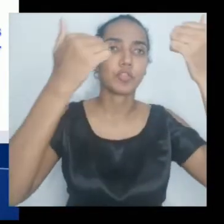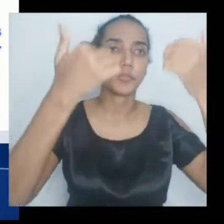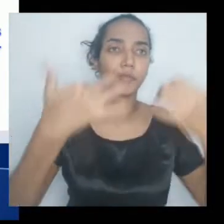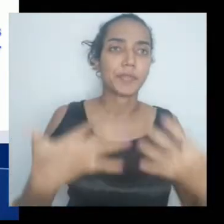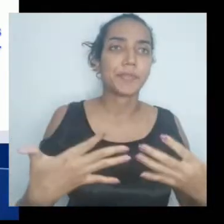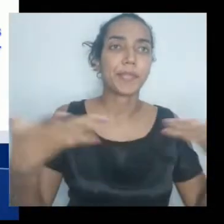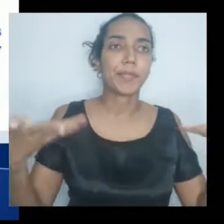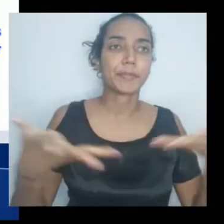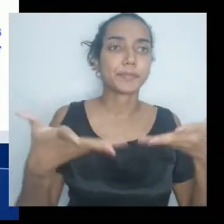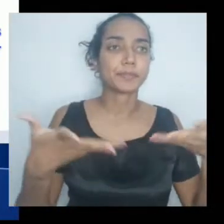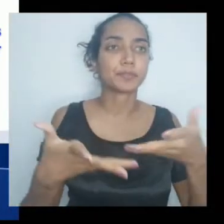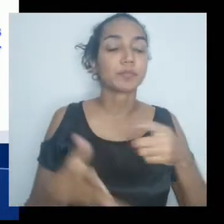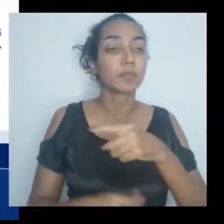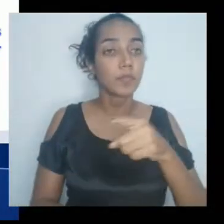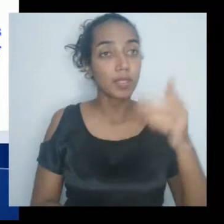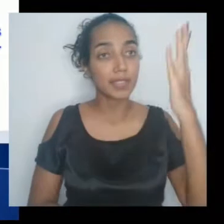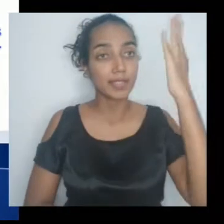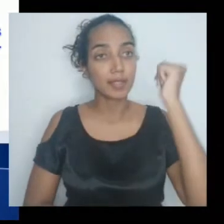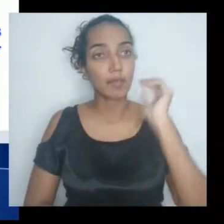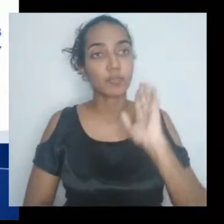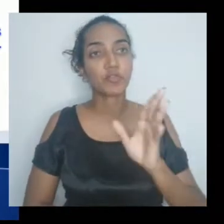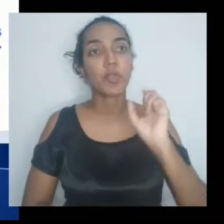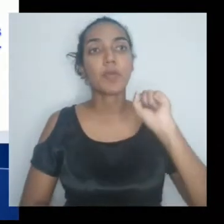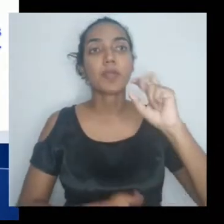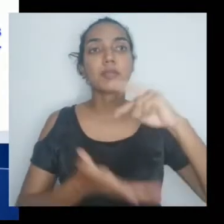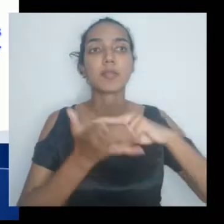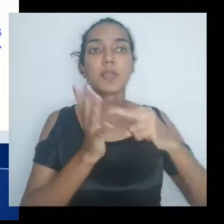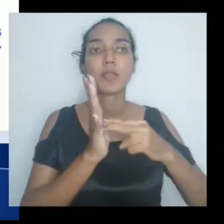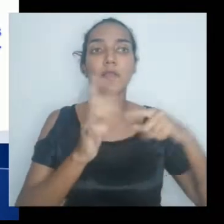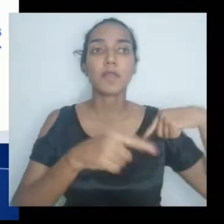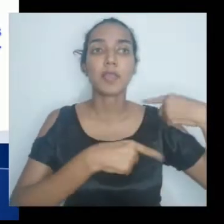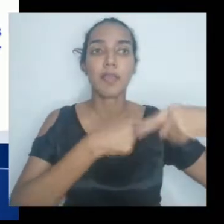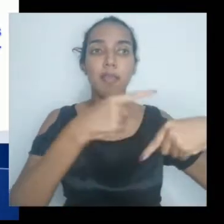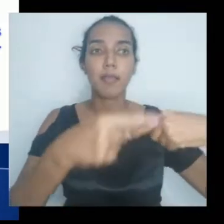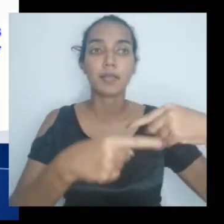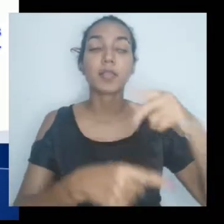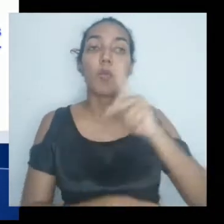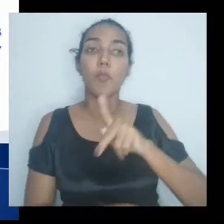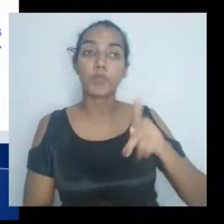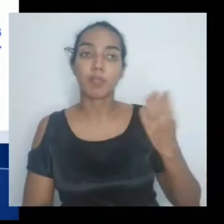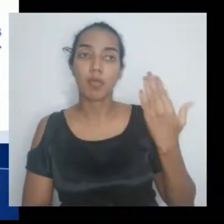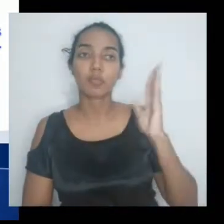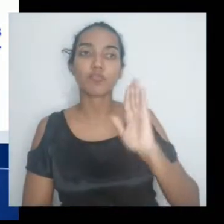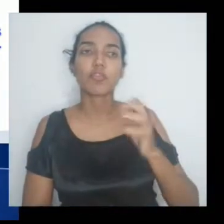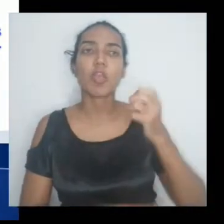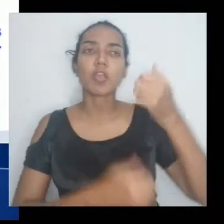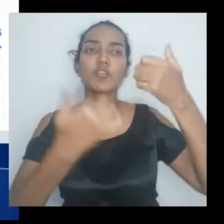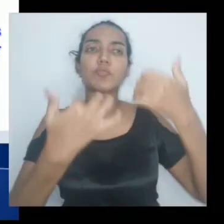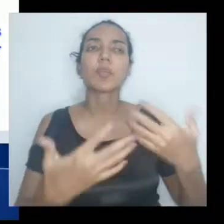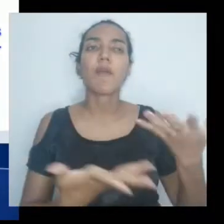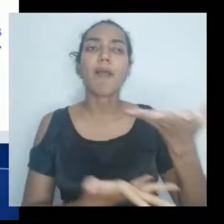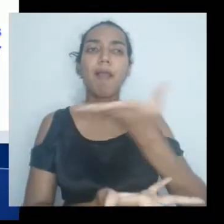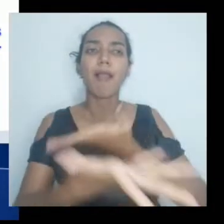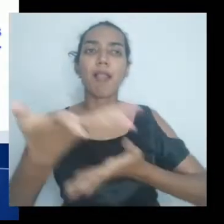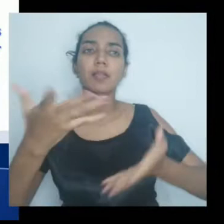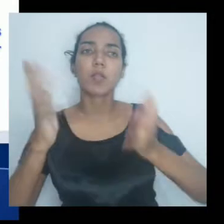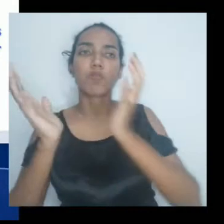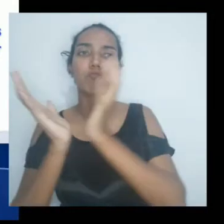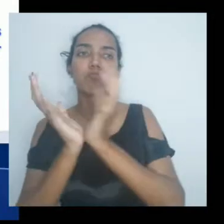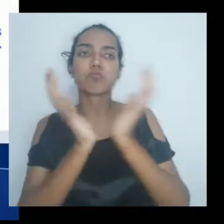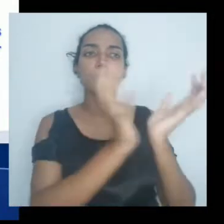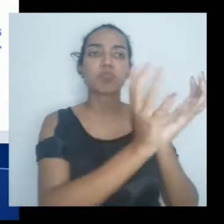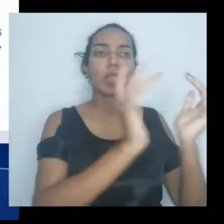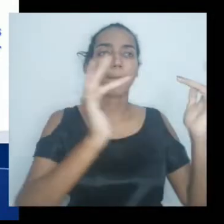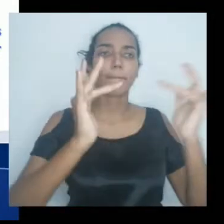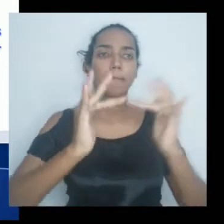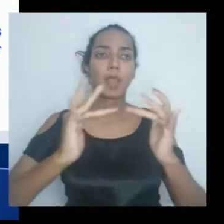vocês já sabem o que é herança. O professor Vanilson já mencionou a relação entre duas classes quando uma determinada classe é uma